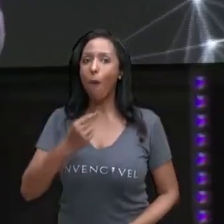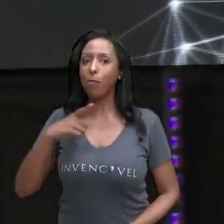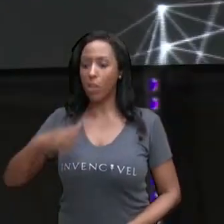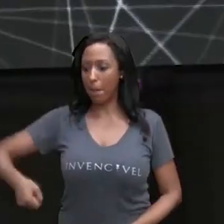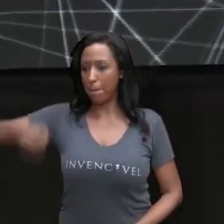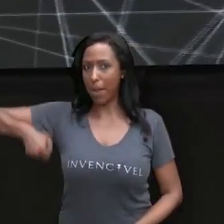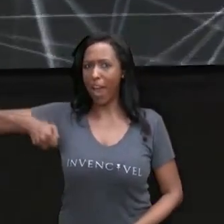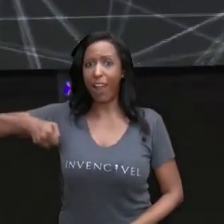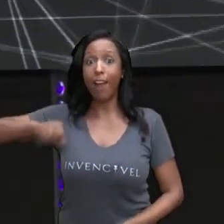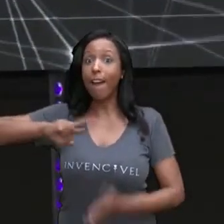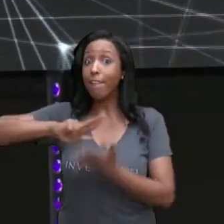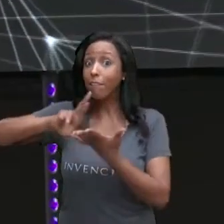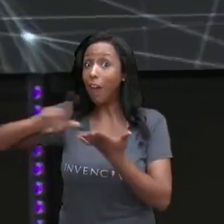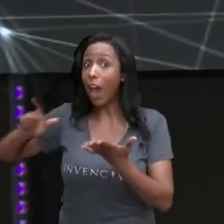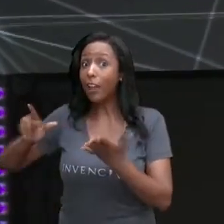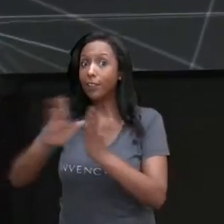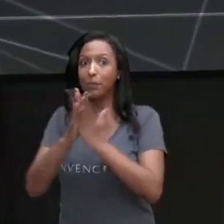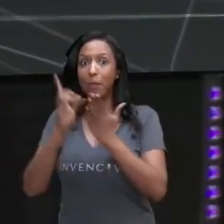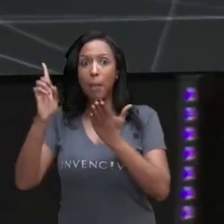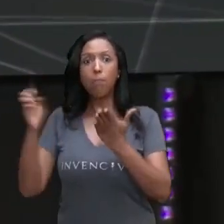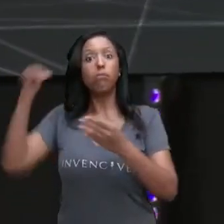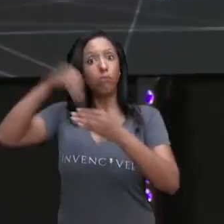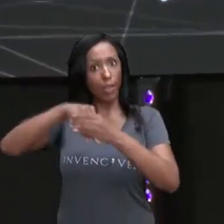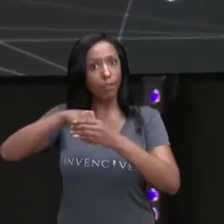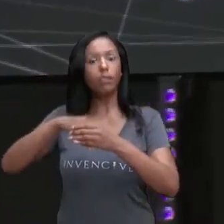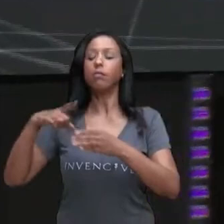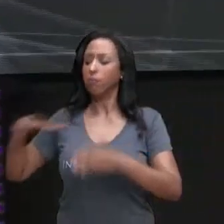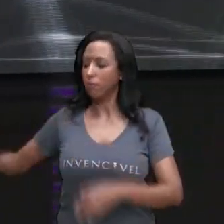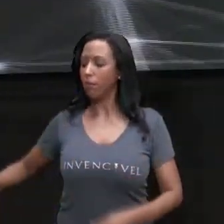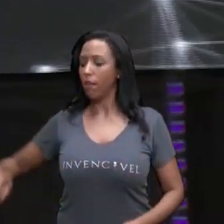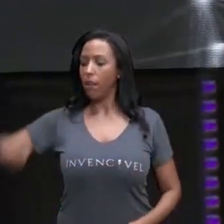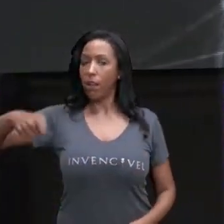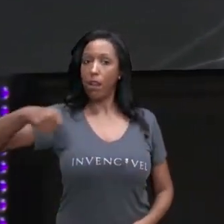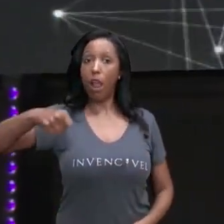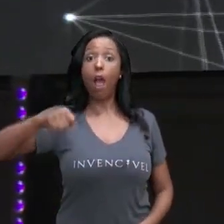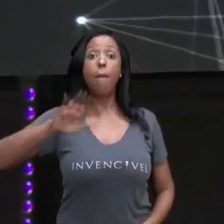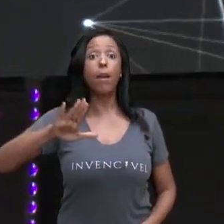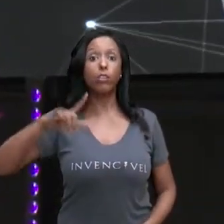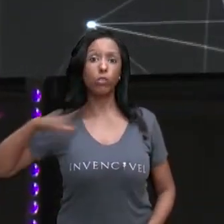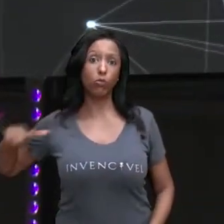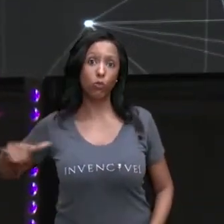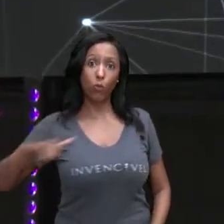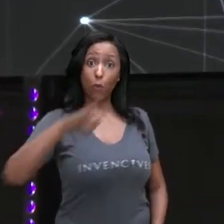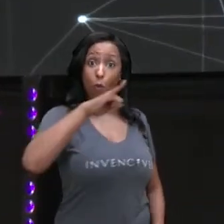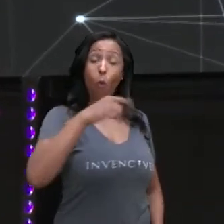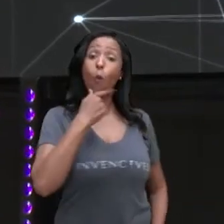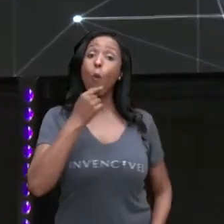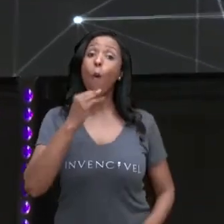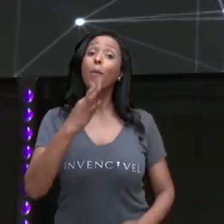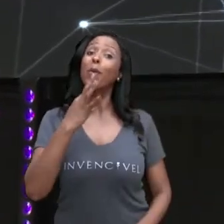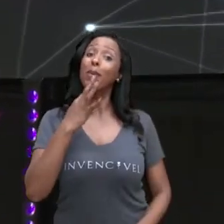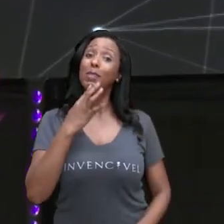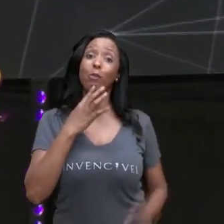de mala lotada de Bíblia. Só que é o seguinte, no avião o Paulo Solonca conheceu uma